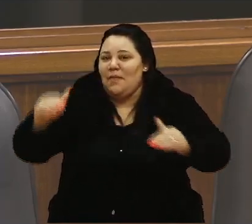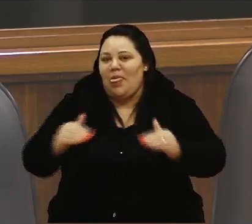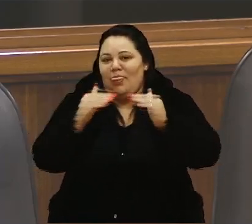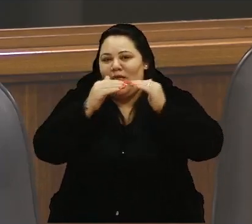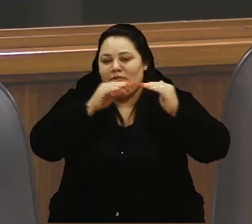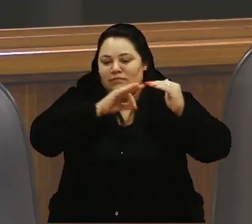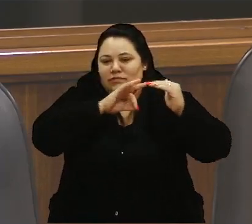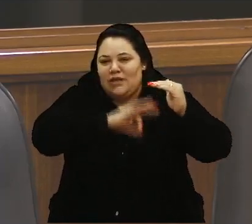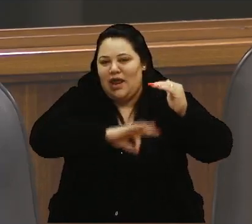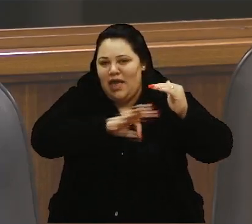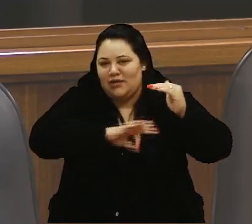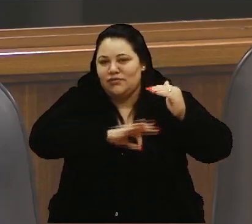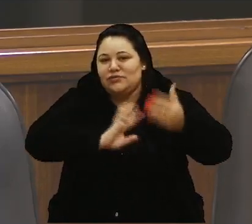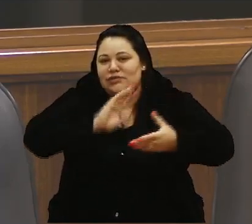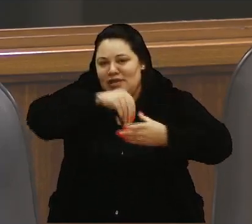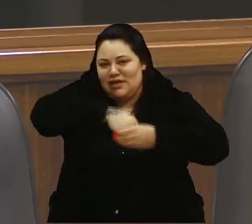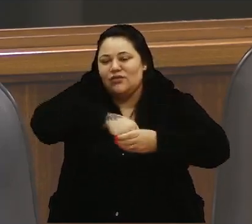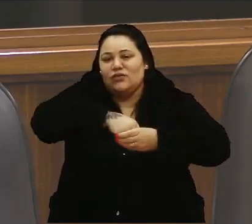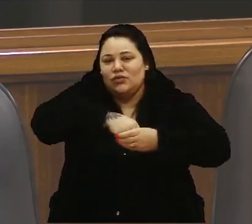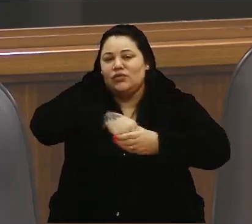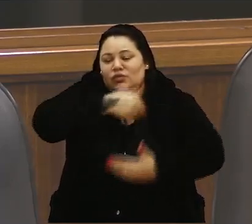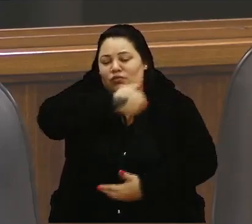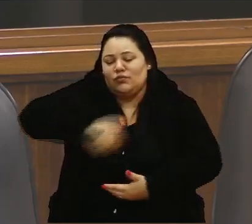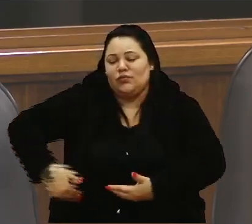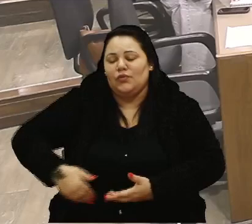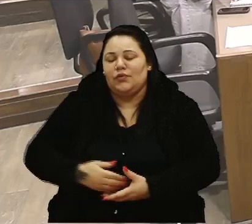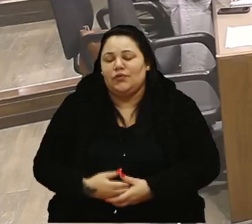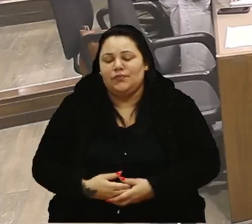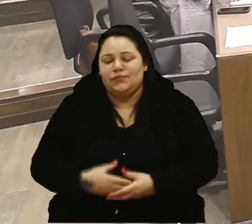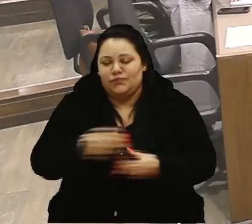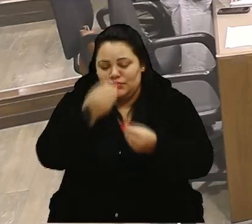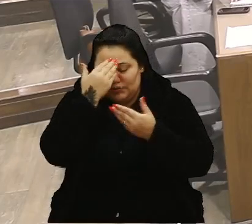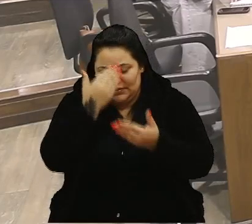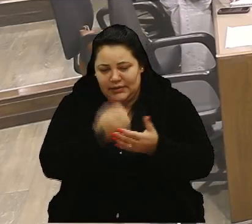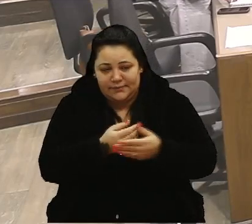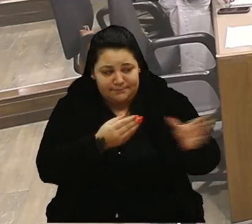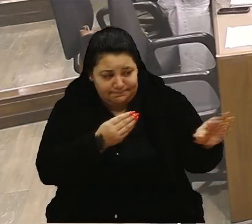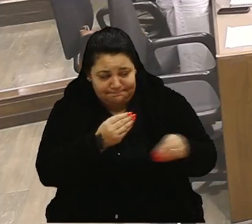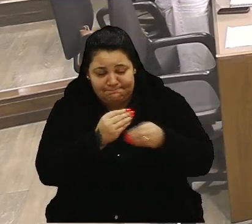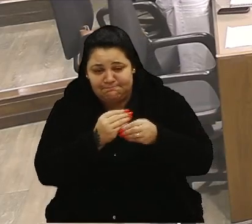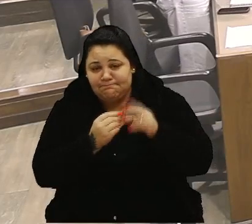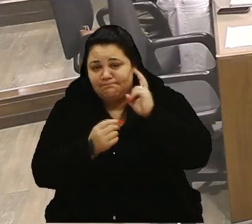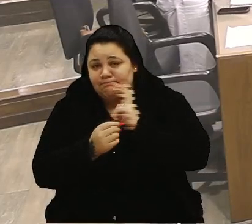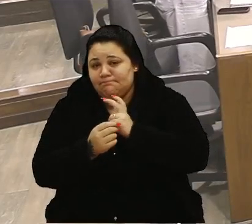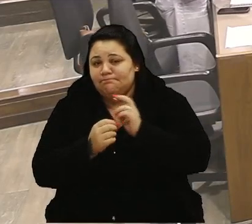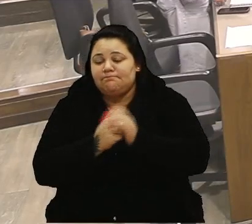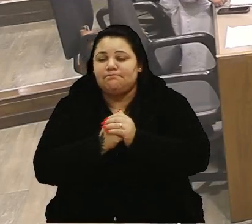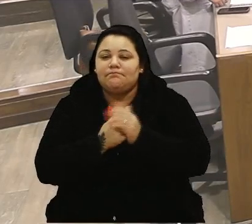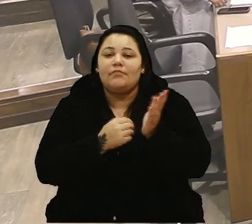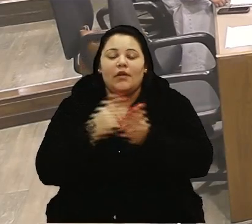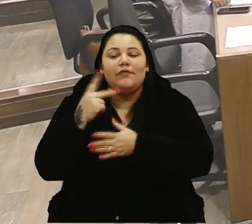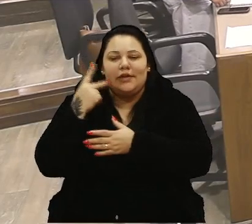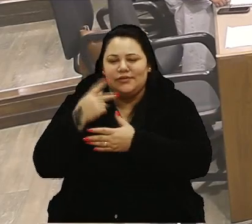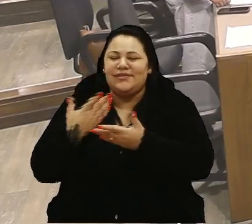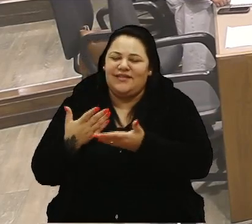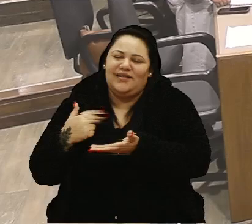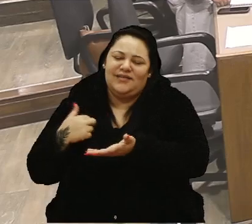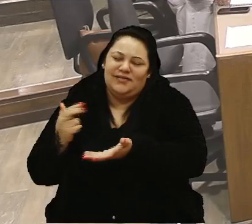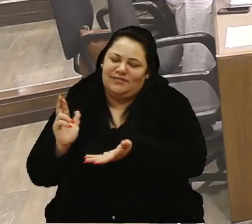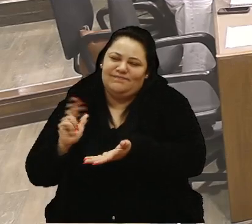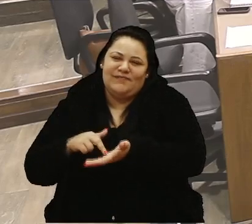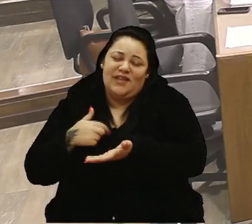salários dentro do funcionalismo público. Muito obrigado. Uma parte, vereador Daniel. Vereador, realmente, então assim, eu acho